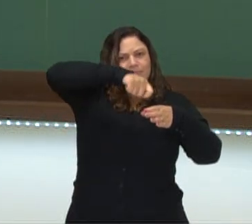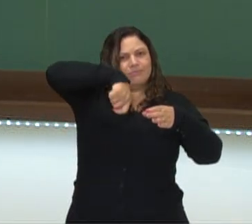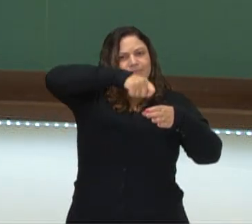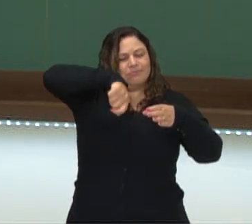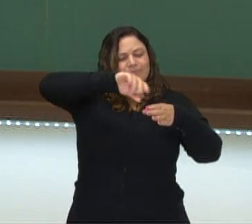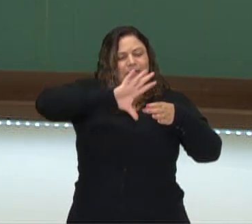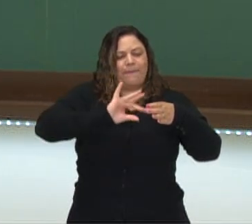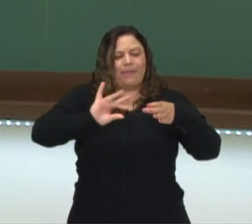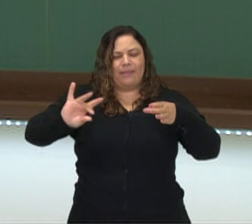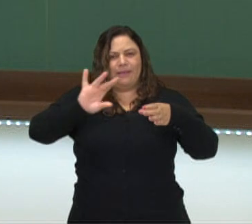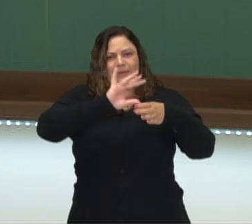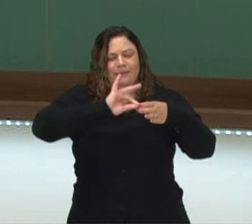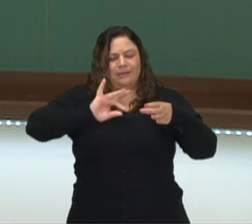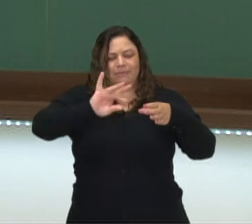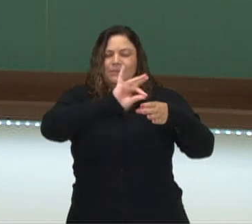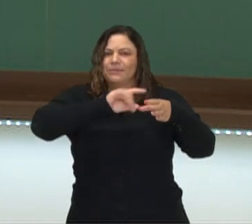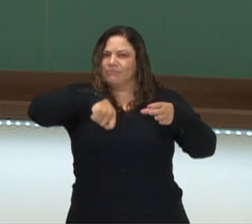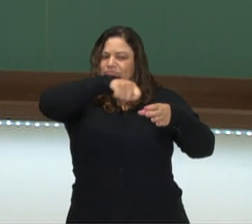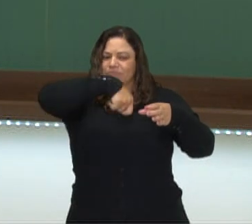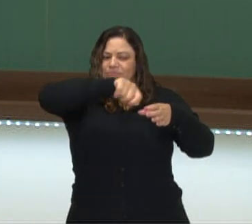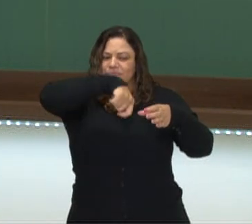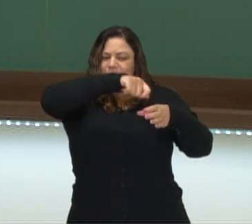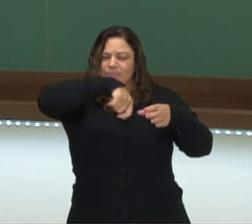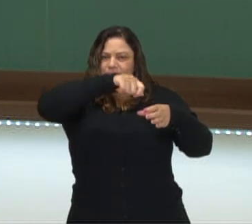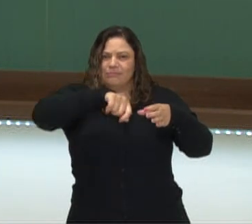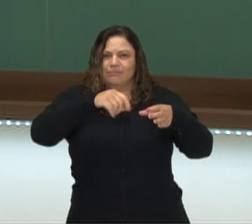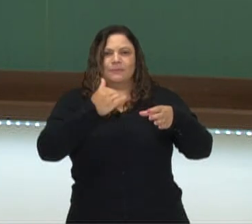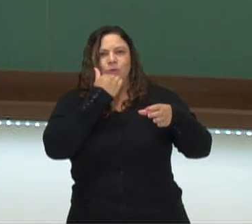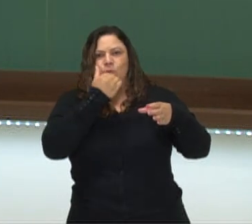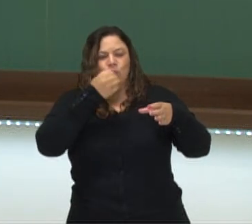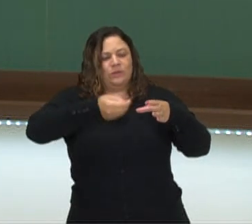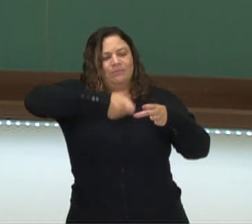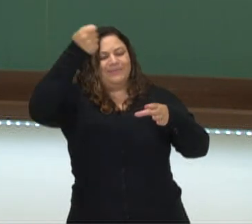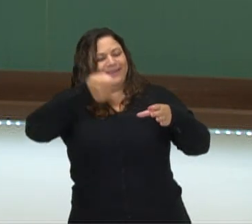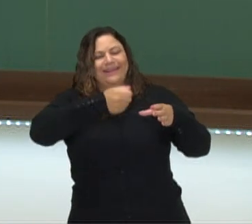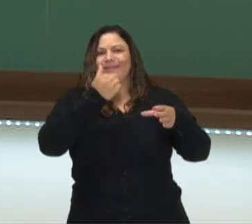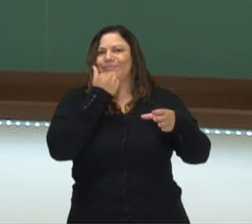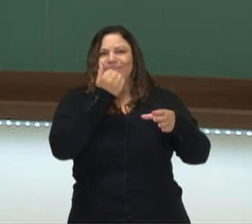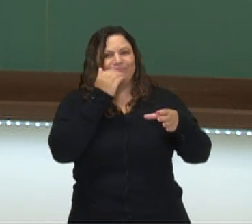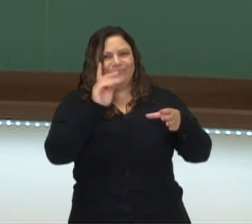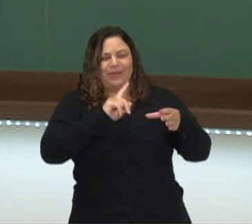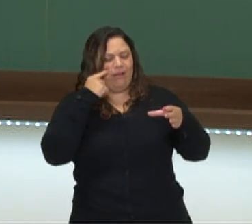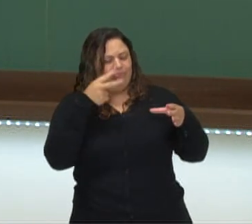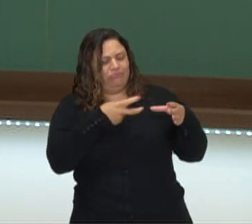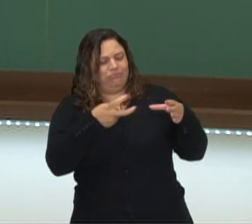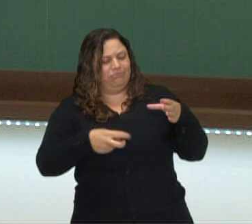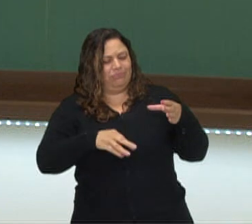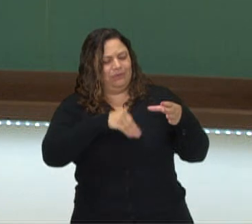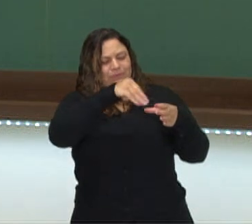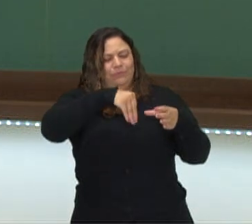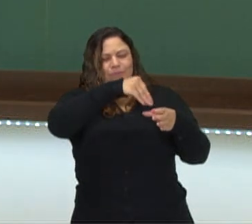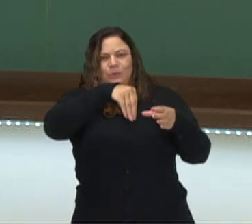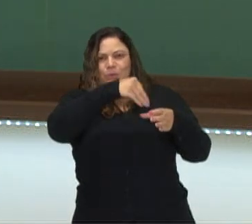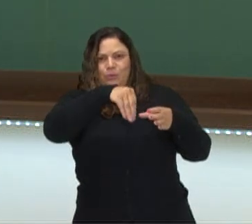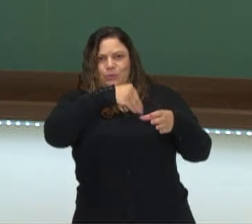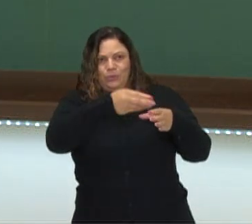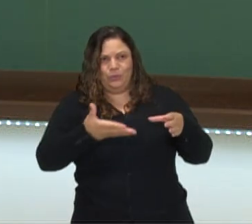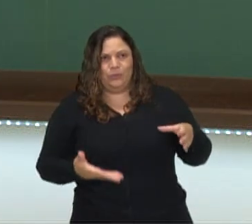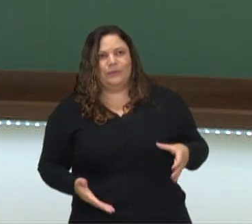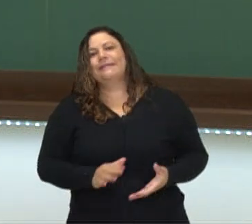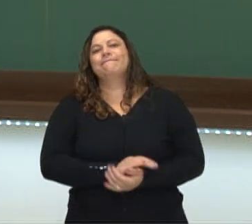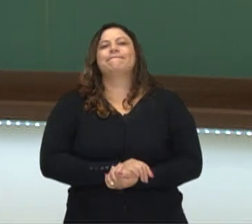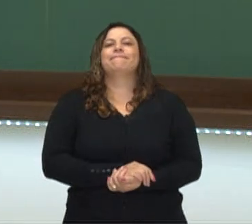ser líquido. O soluto pode ser tanto sólido como líquido ou gasoso.